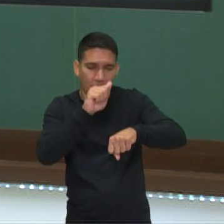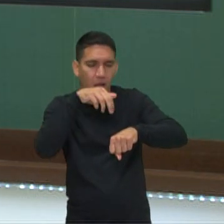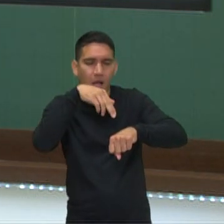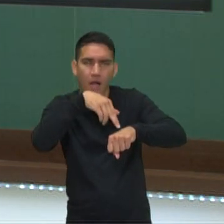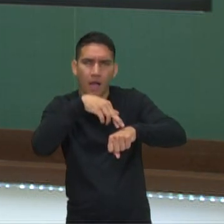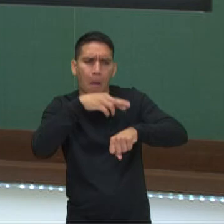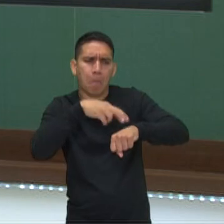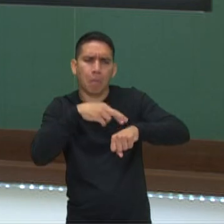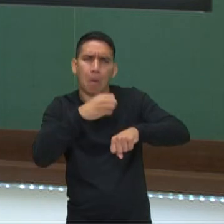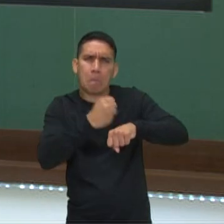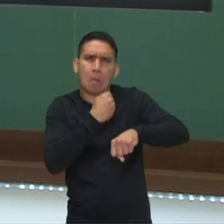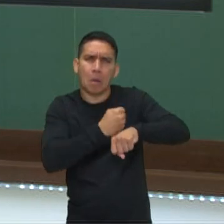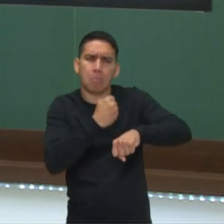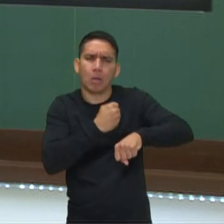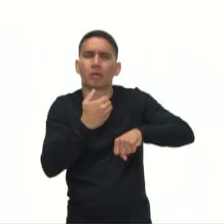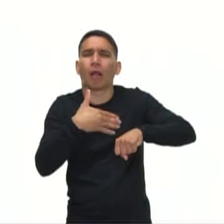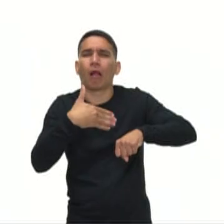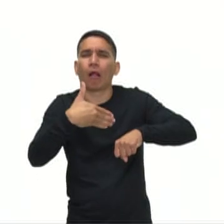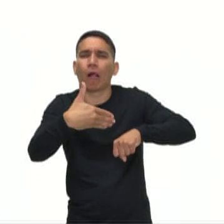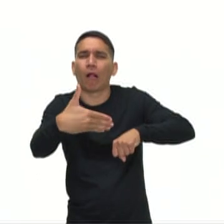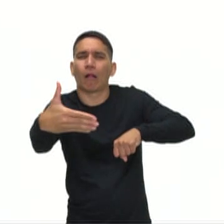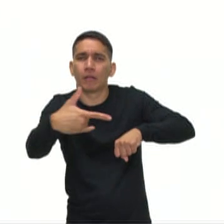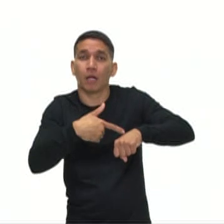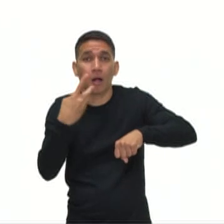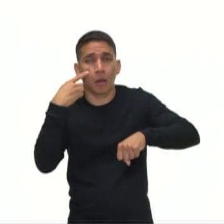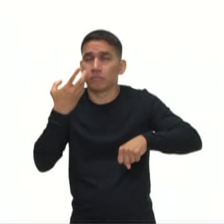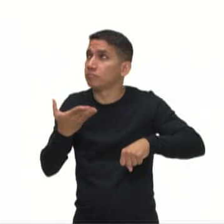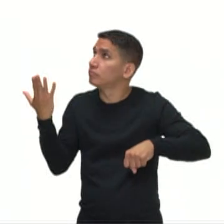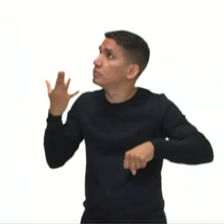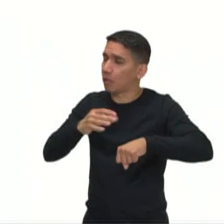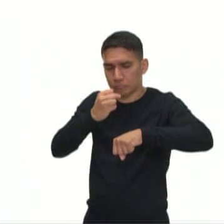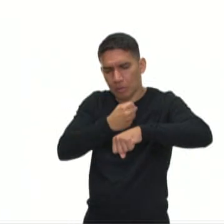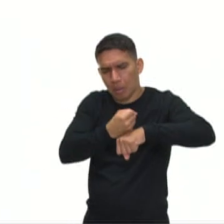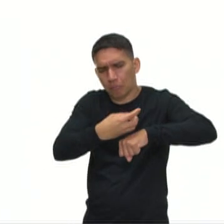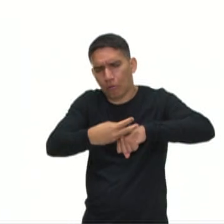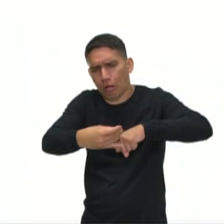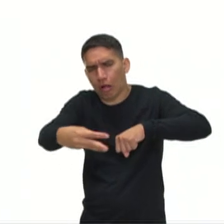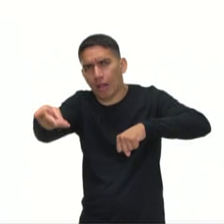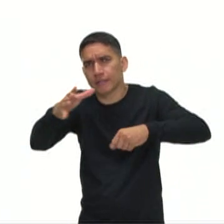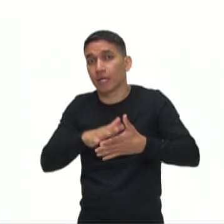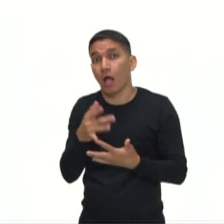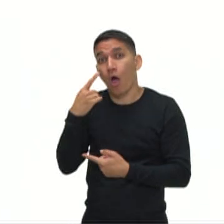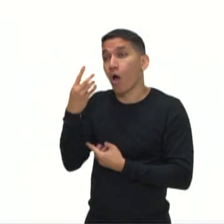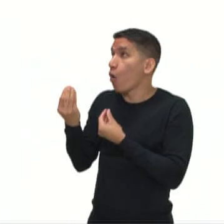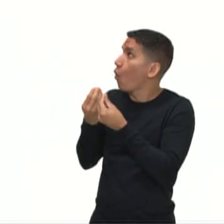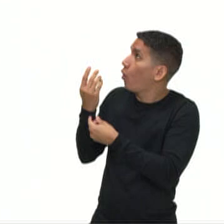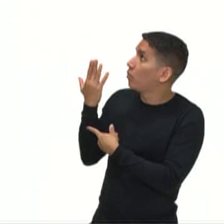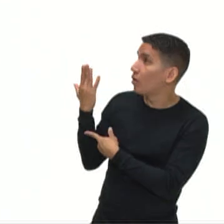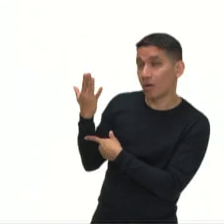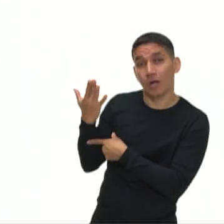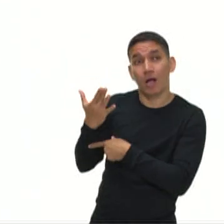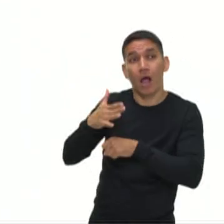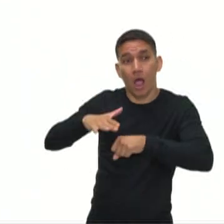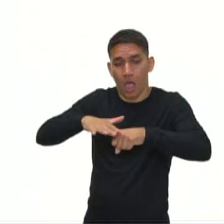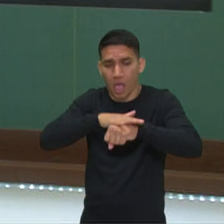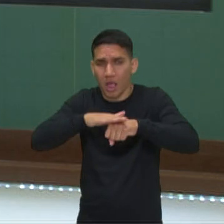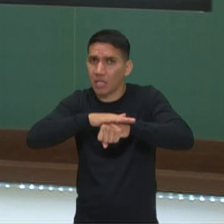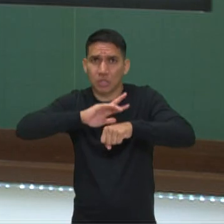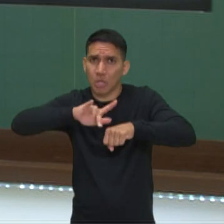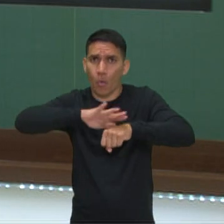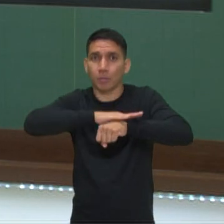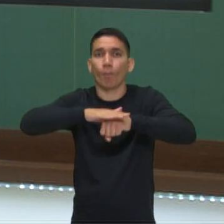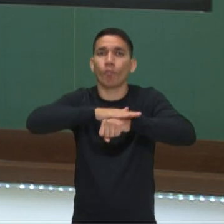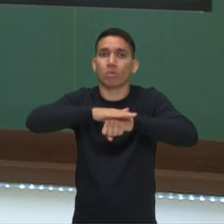tempo. Reparem bem nessa imagem aqui. Olhem mais de pertinho, como a sua superfície não é lisa,